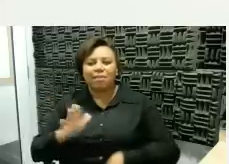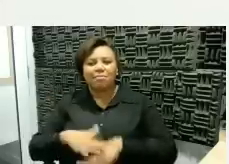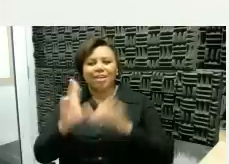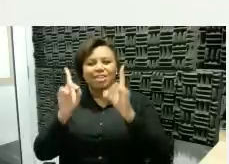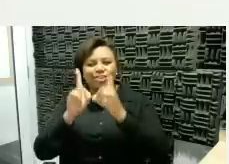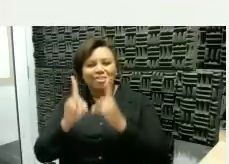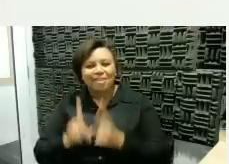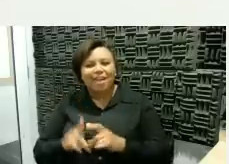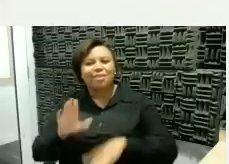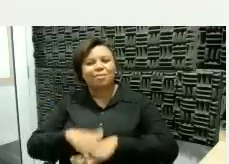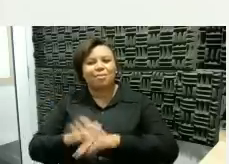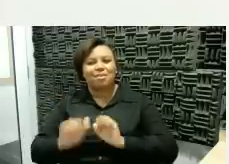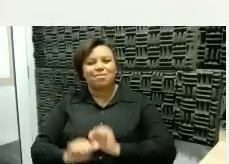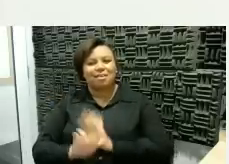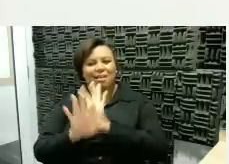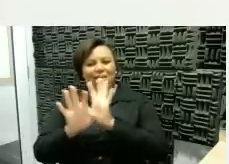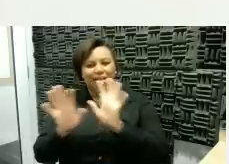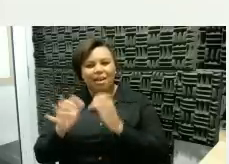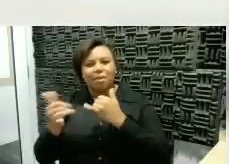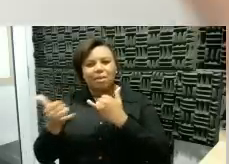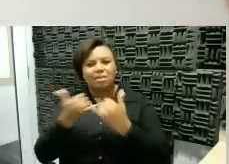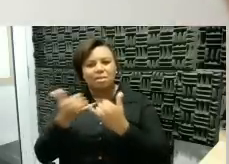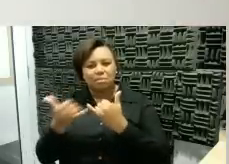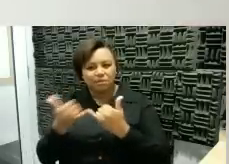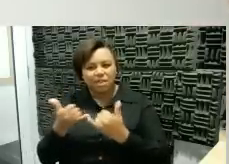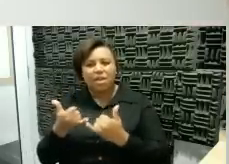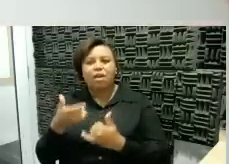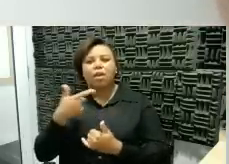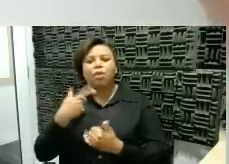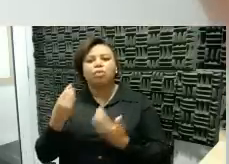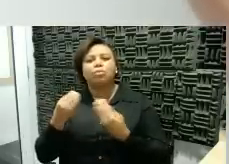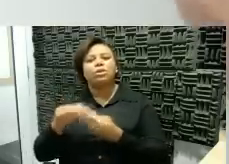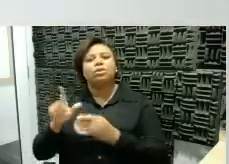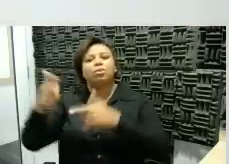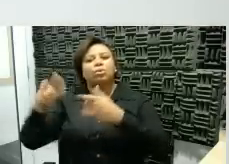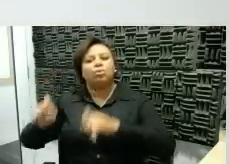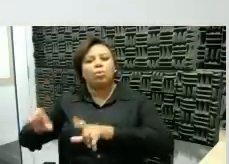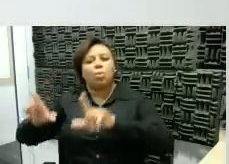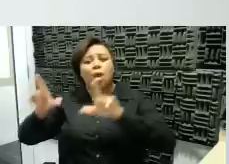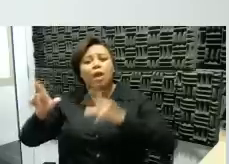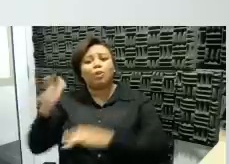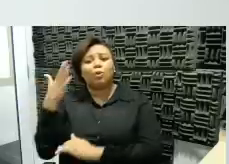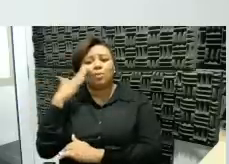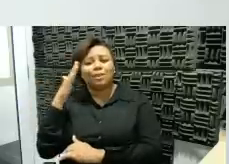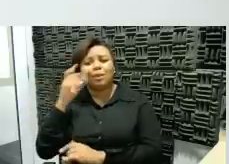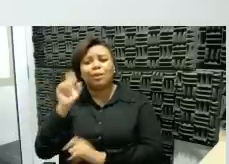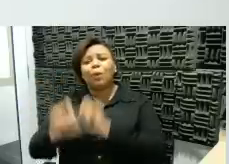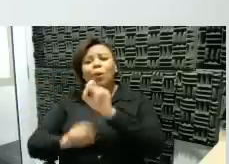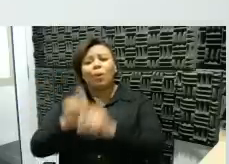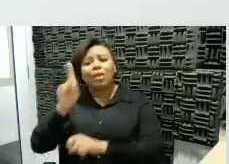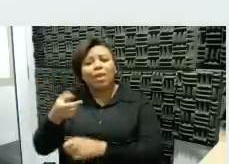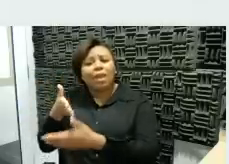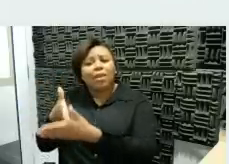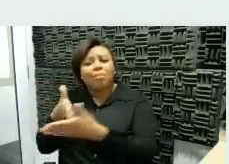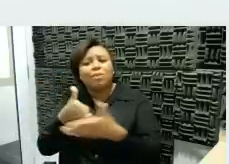exemplificar um pouco tô colocando aqui mais um quadro para entender o que que são então impedimentos lesões ou condições